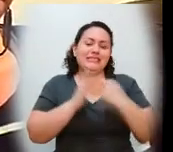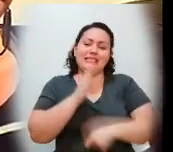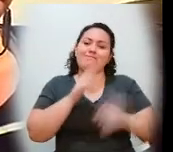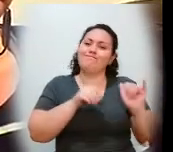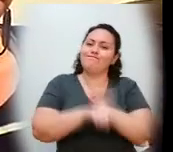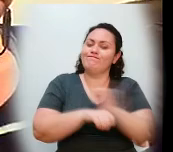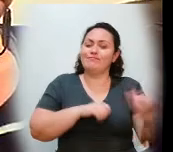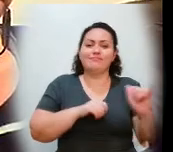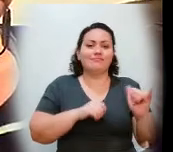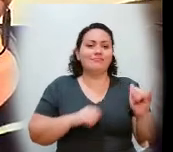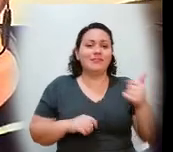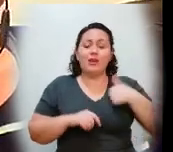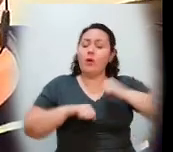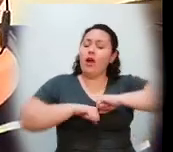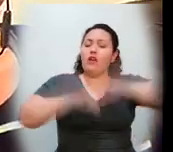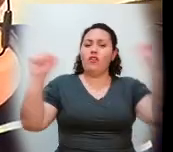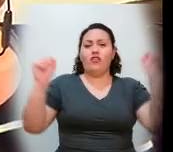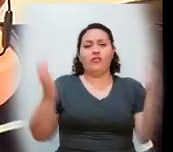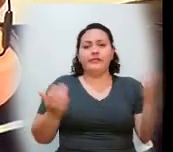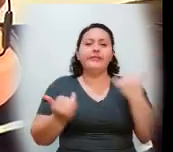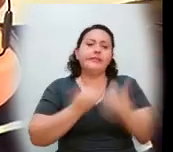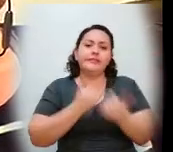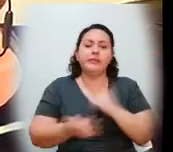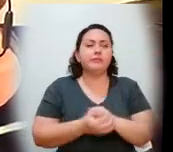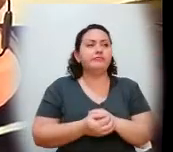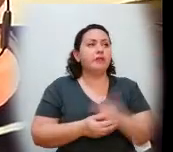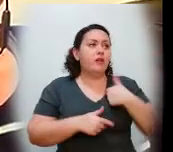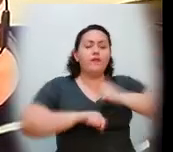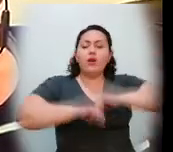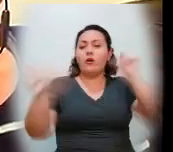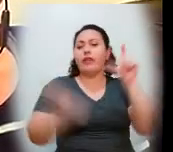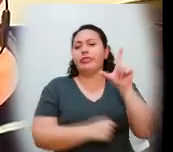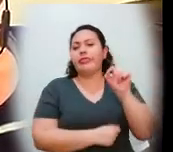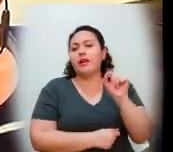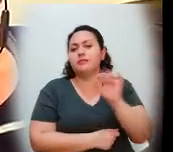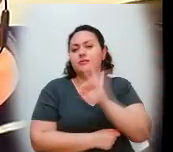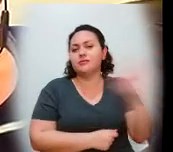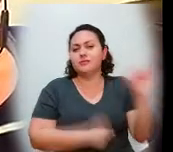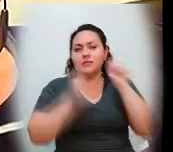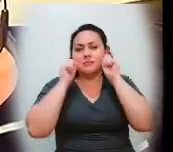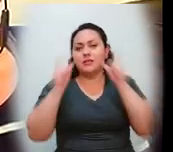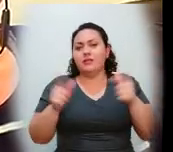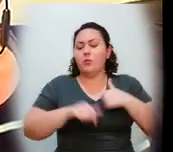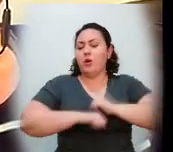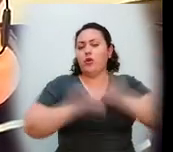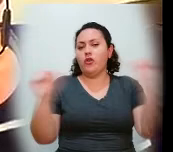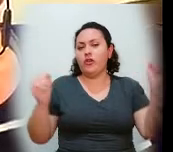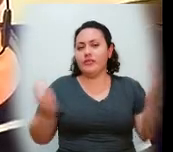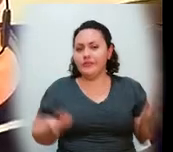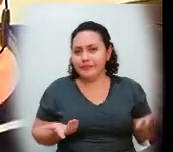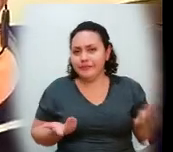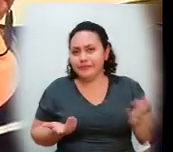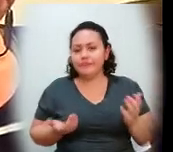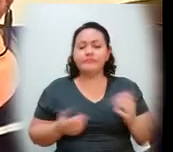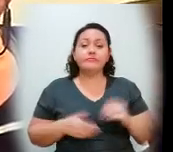né? Algo para, bom, eu vou me levantar às 10 horas da manhã, né? Ou até pensar, bom, no primeiro